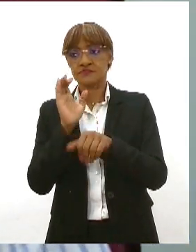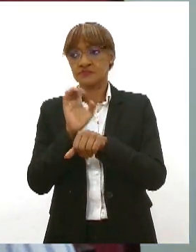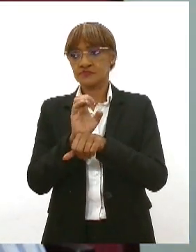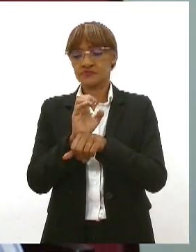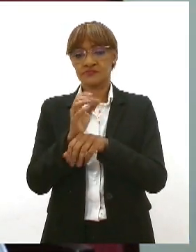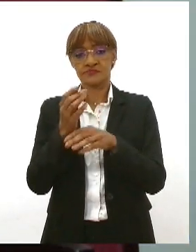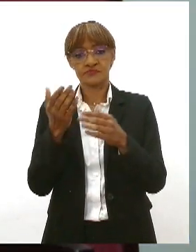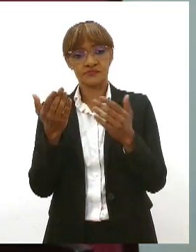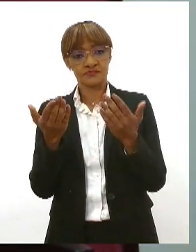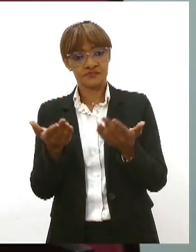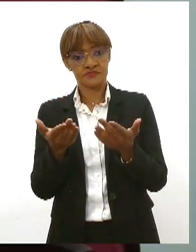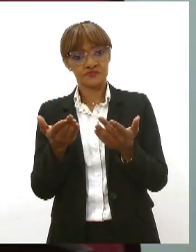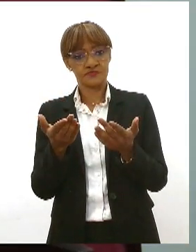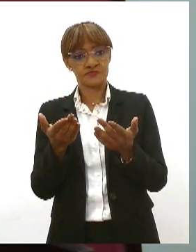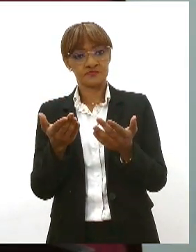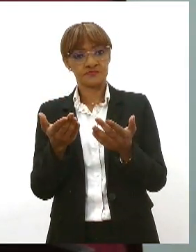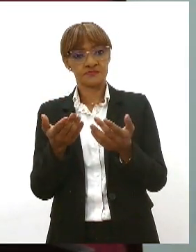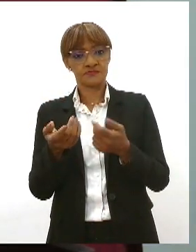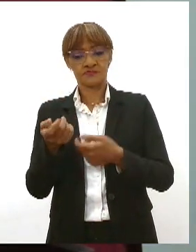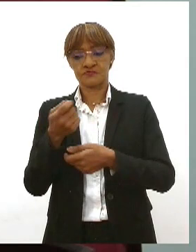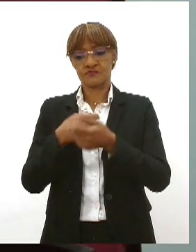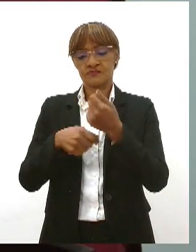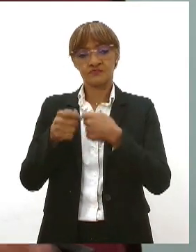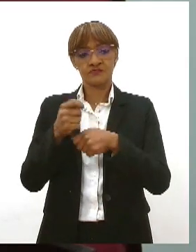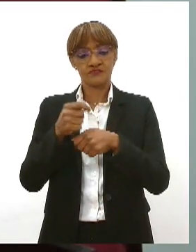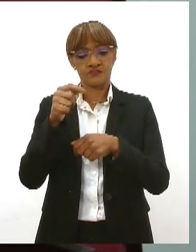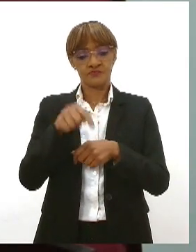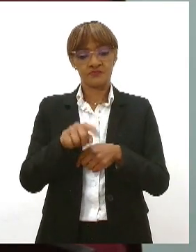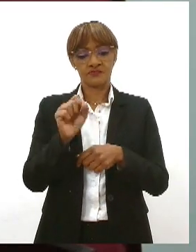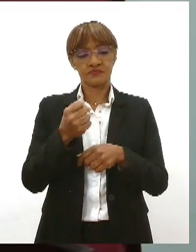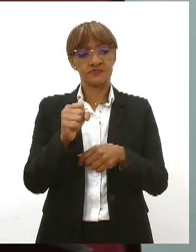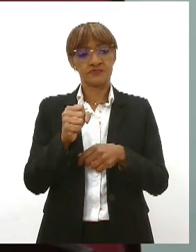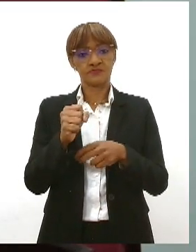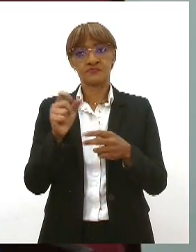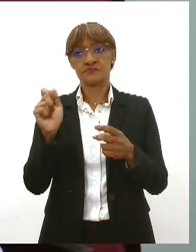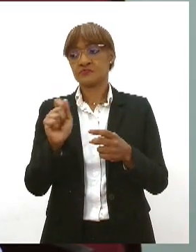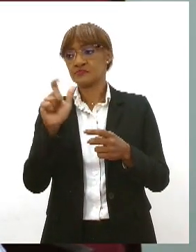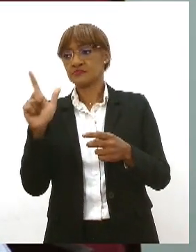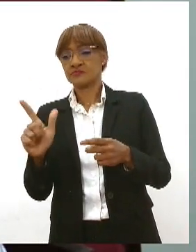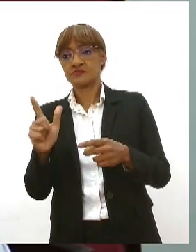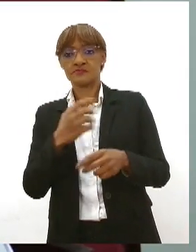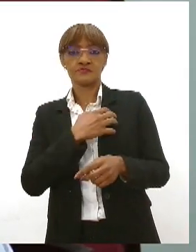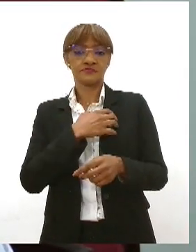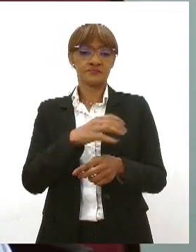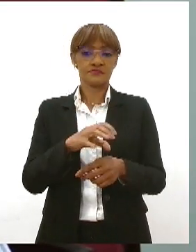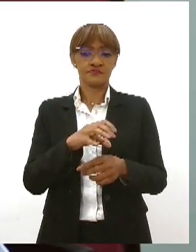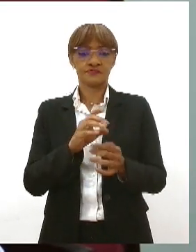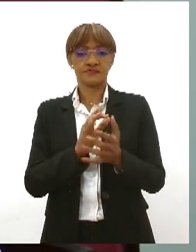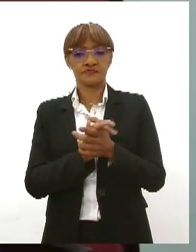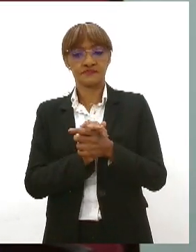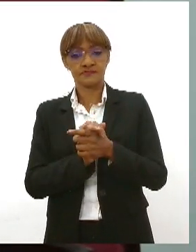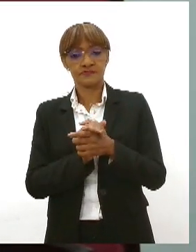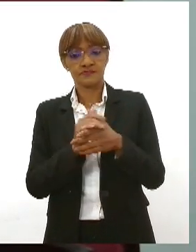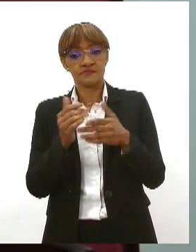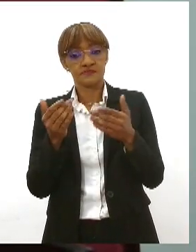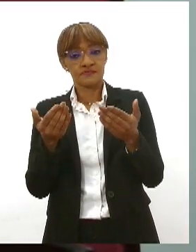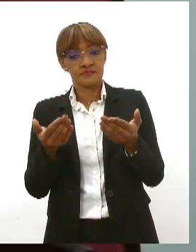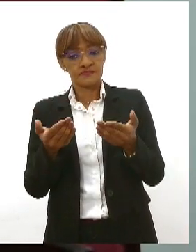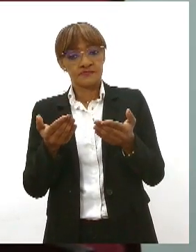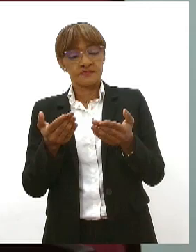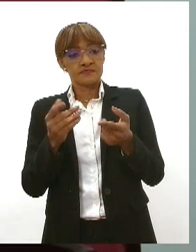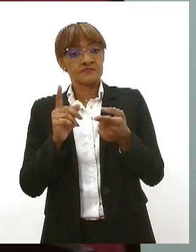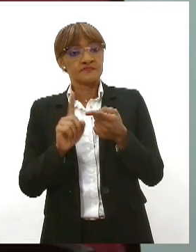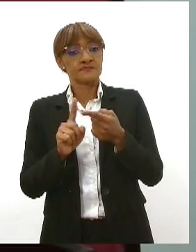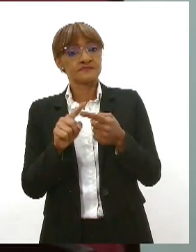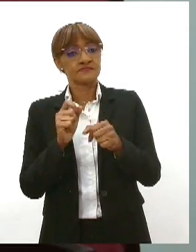entre comércio de Sergipe, Alagoas e Bahia, né? Por outro lado, a questão de